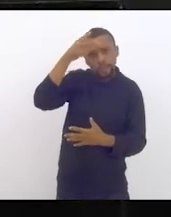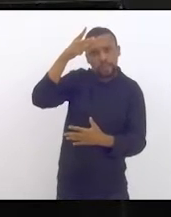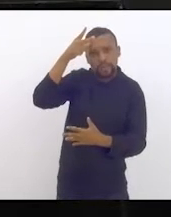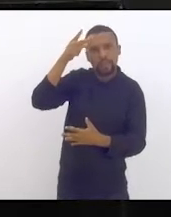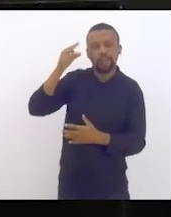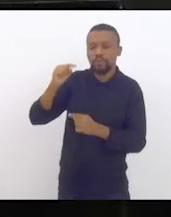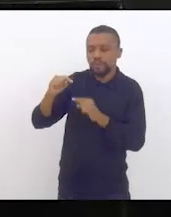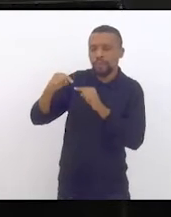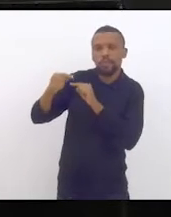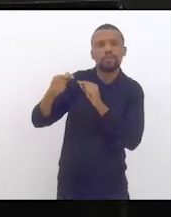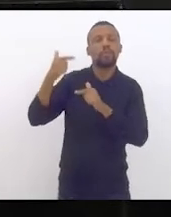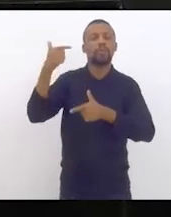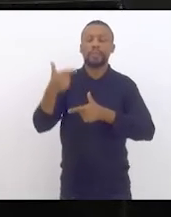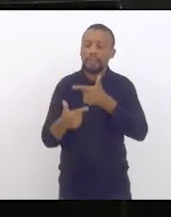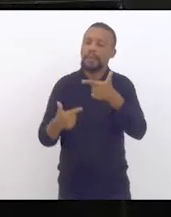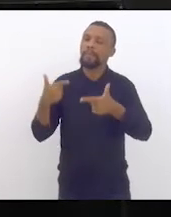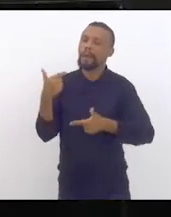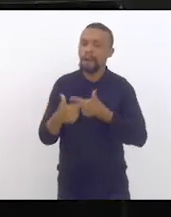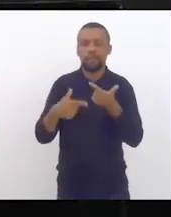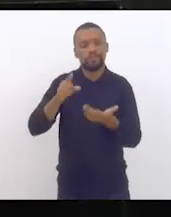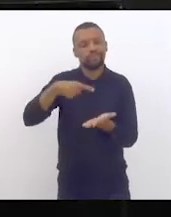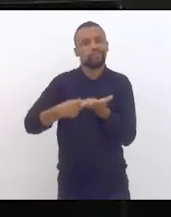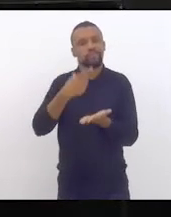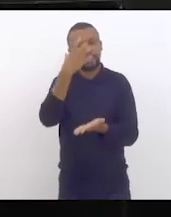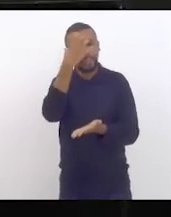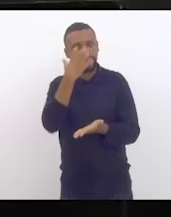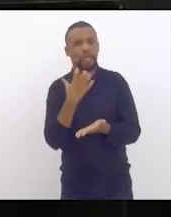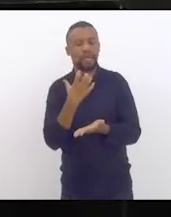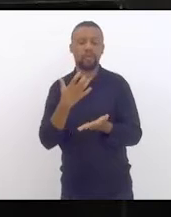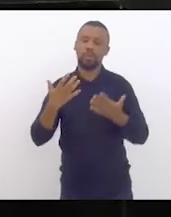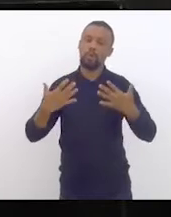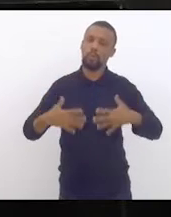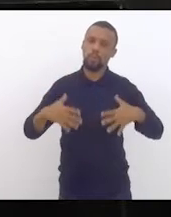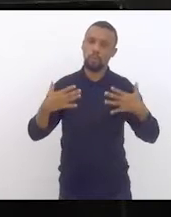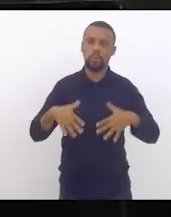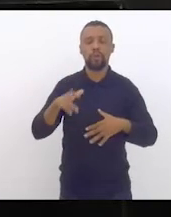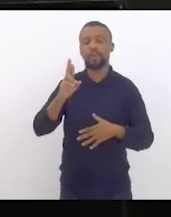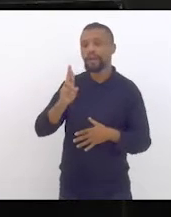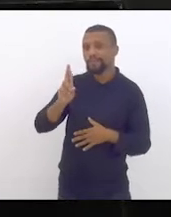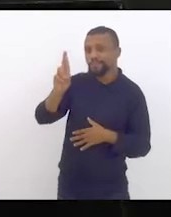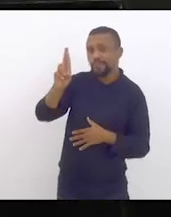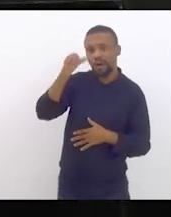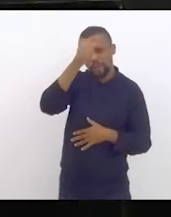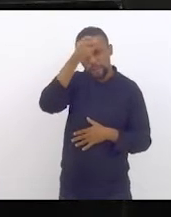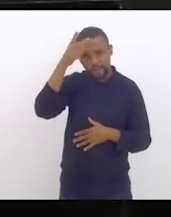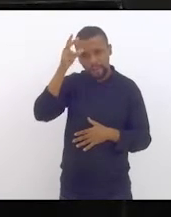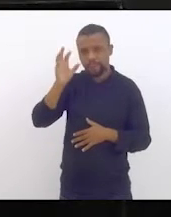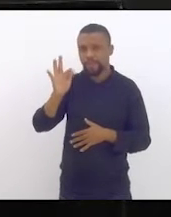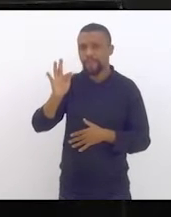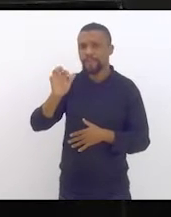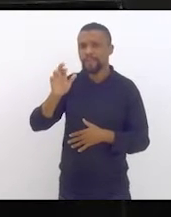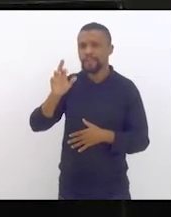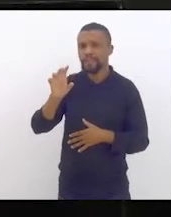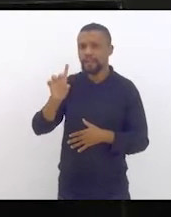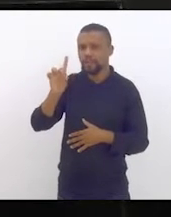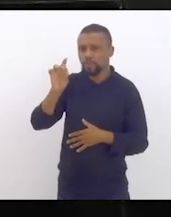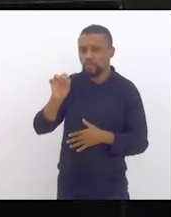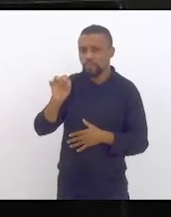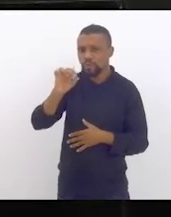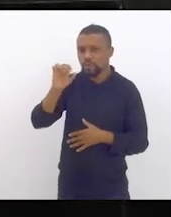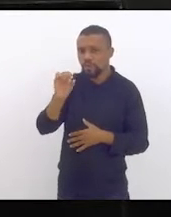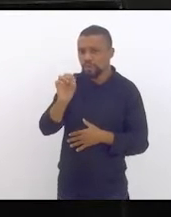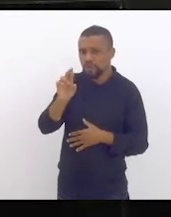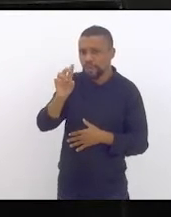depois de um trabalho sério não é Oi e a frente desse Já estou aqui é o prefeito Fernando Jordão Ele